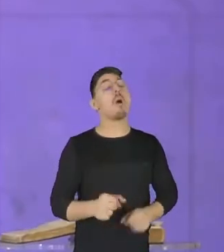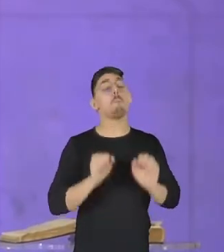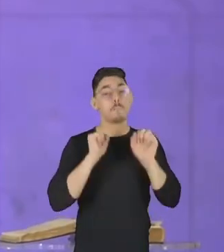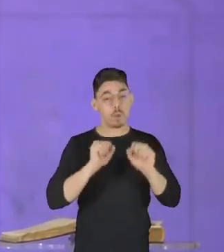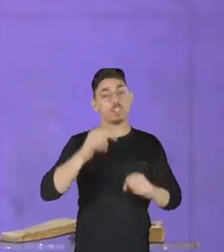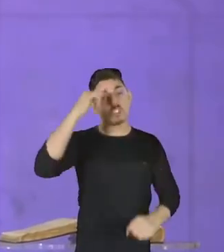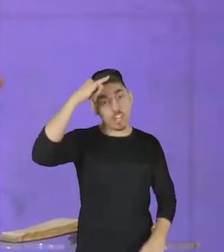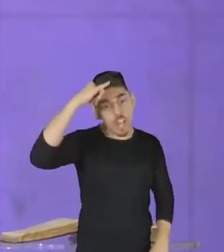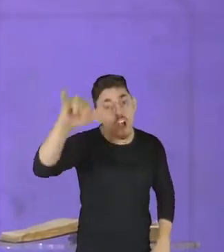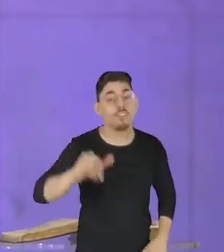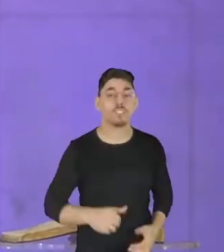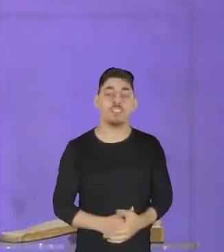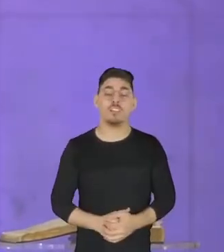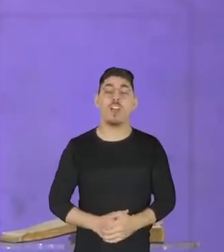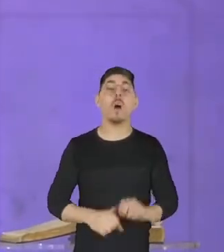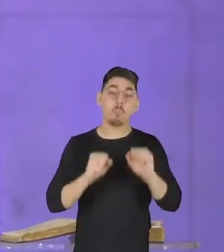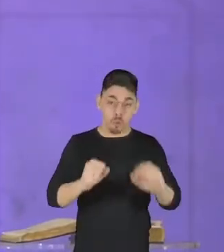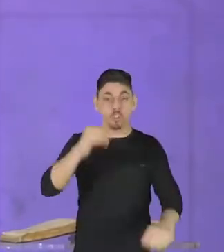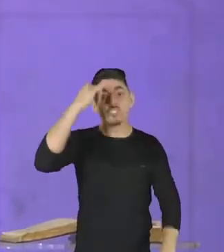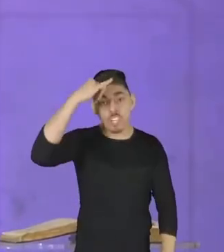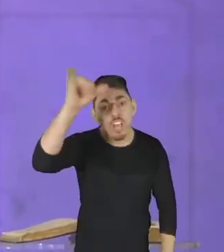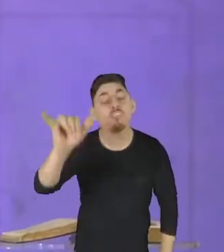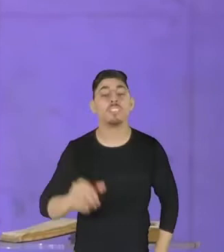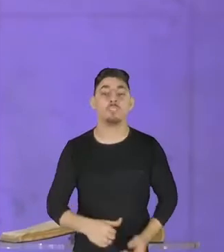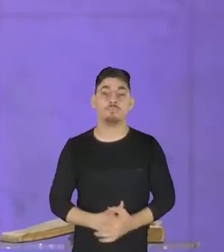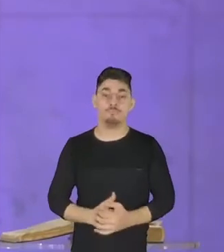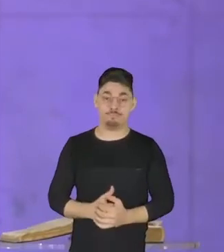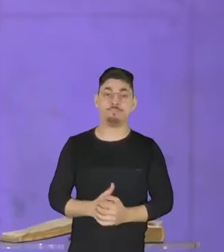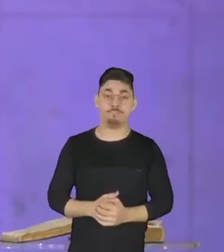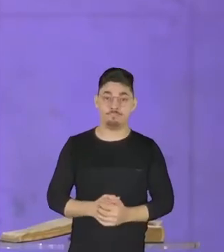Esse deserto não era para ter acontecido.